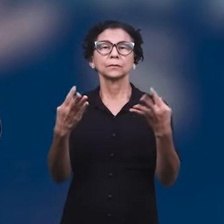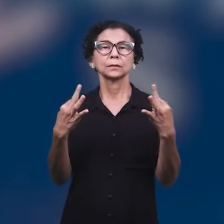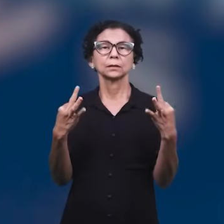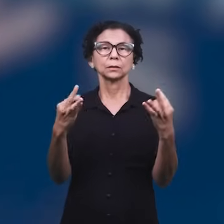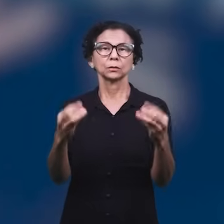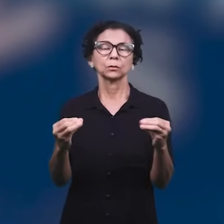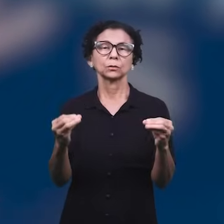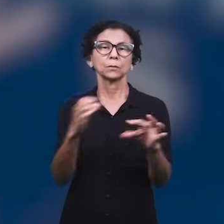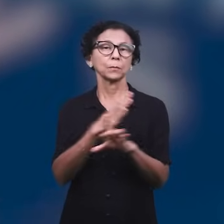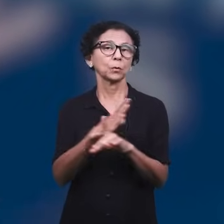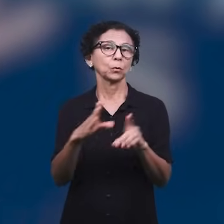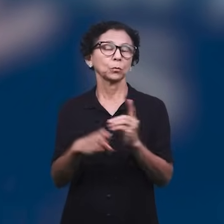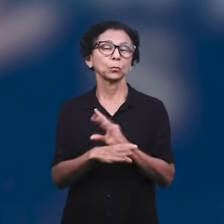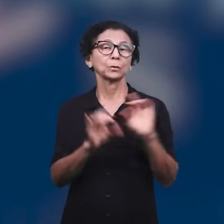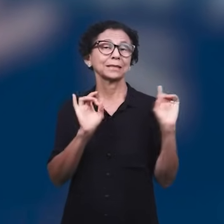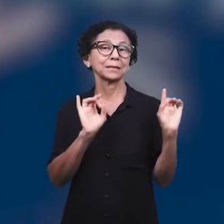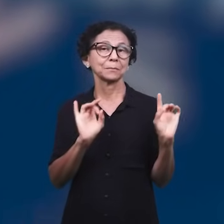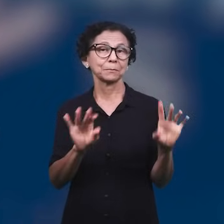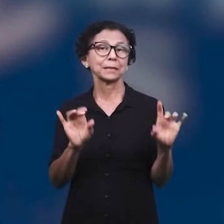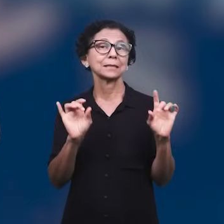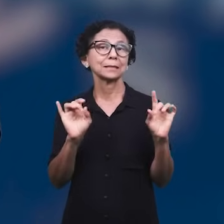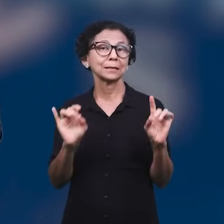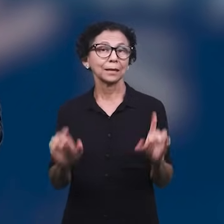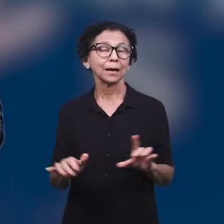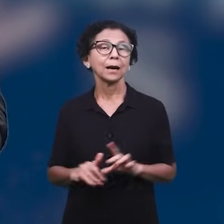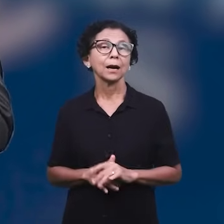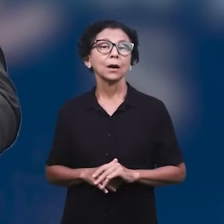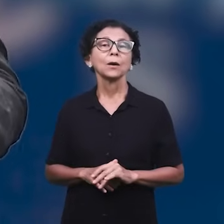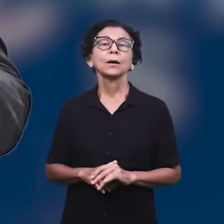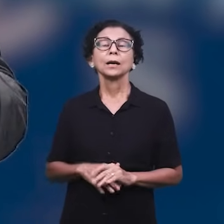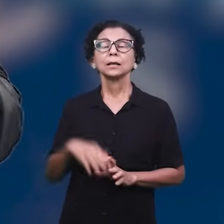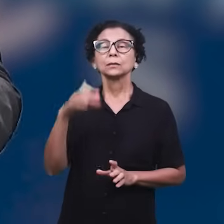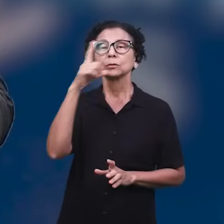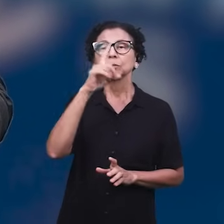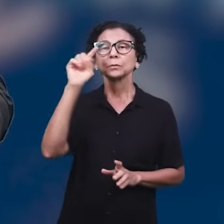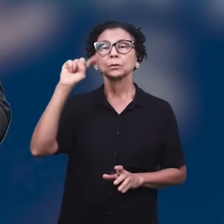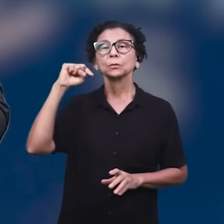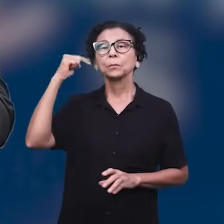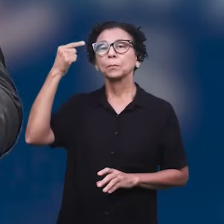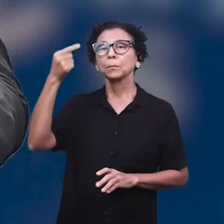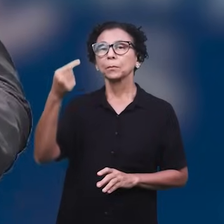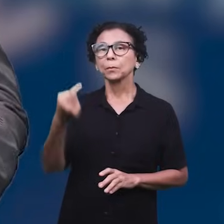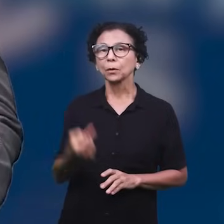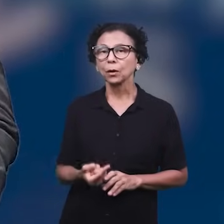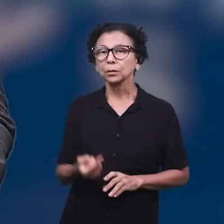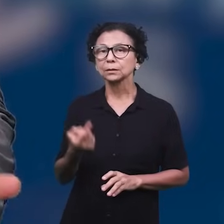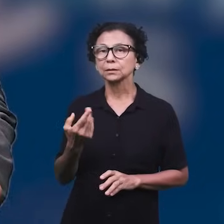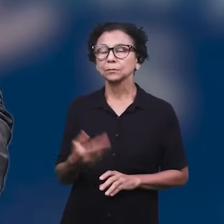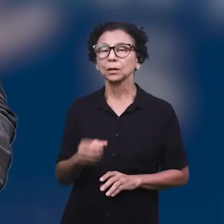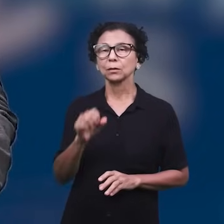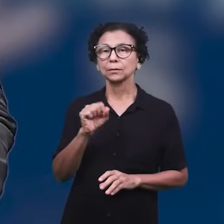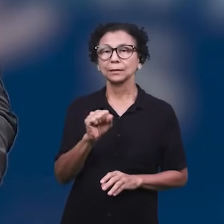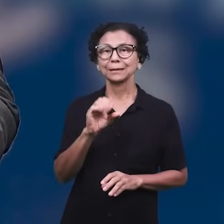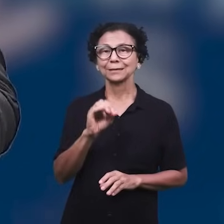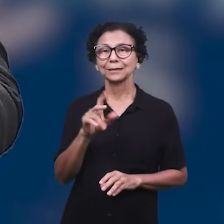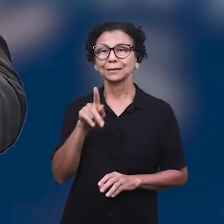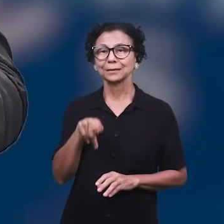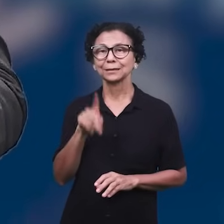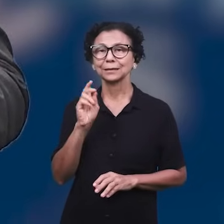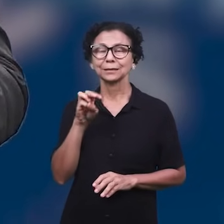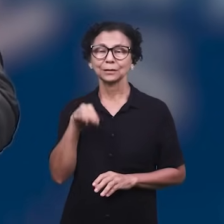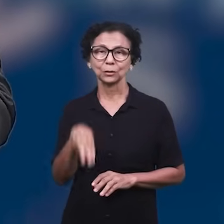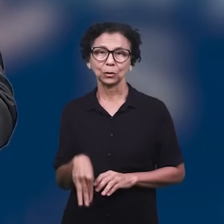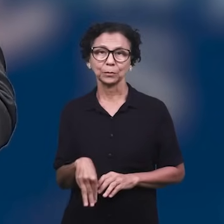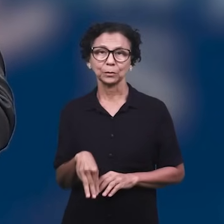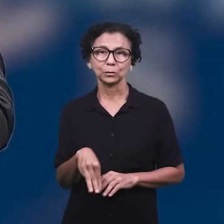um culto especial que acontecerá neste domingo na cidade de União dos Palmares, a 80 quilômetros aproximadamente aqui